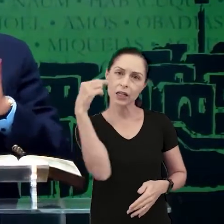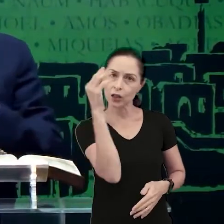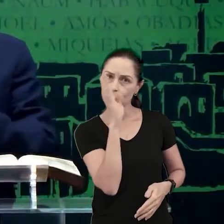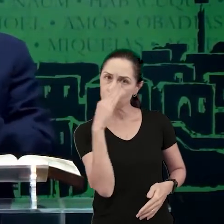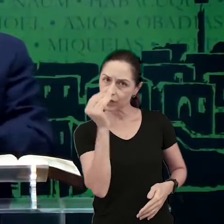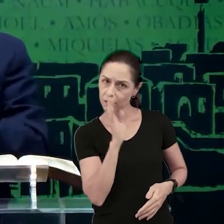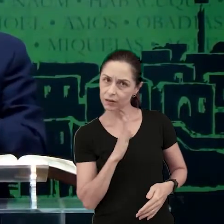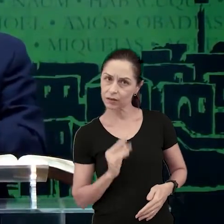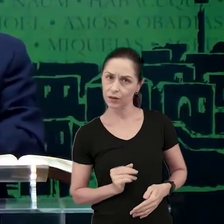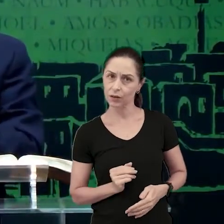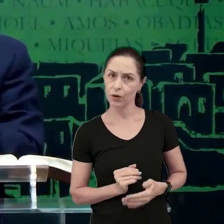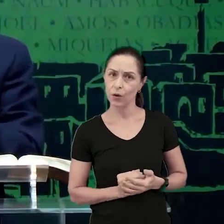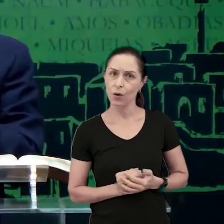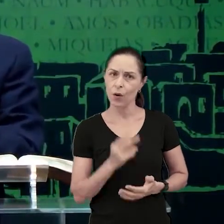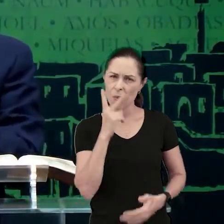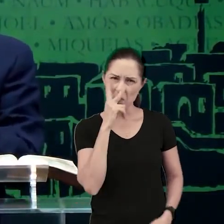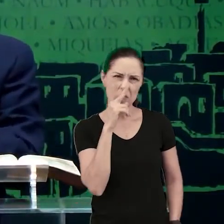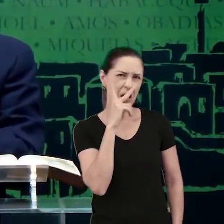A gente vê essas coisas aqui acontecendo?